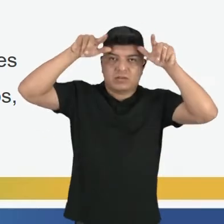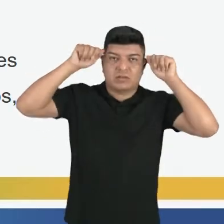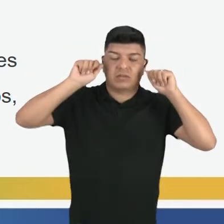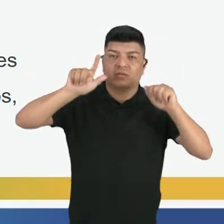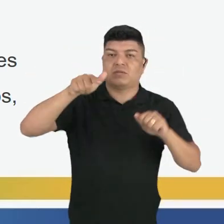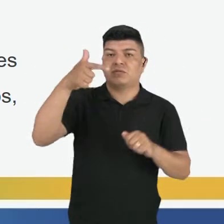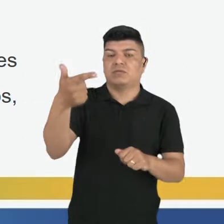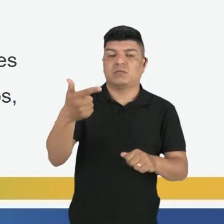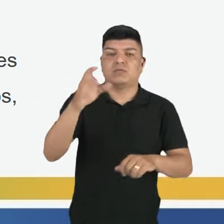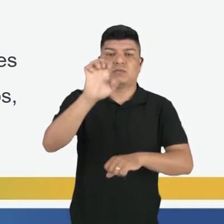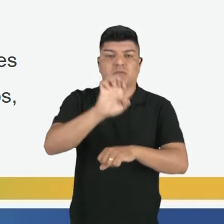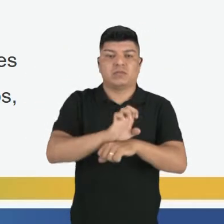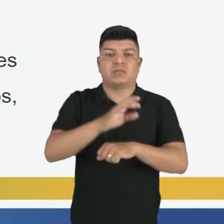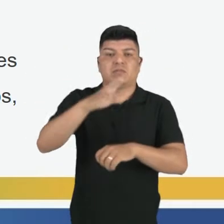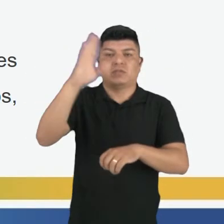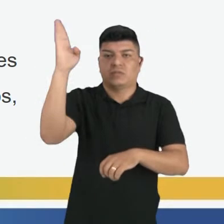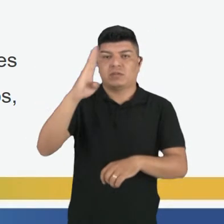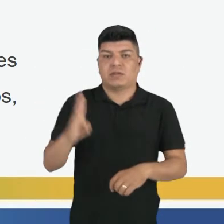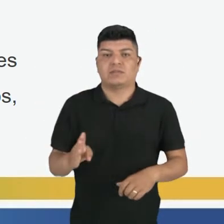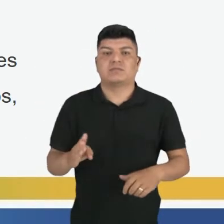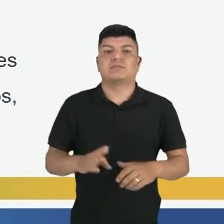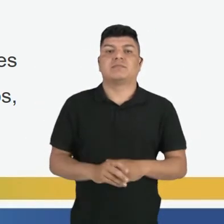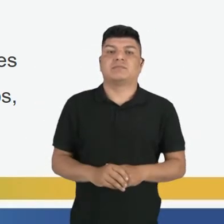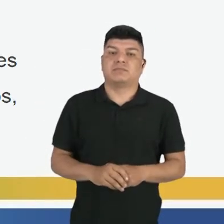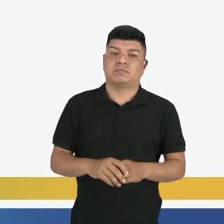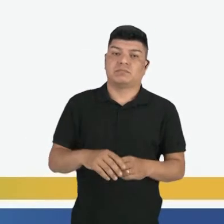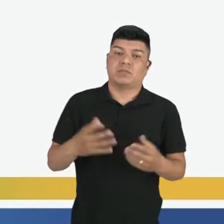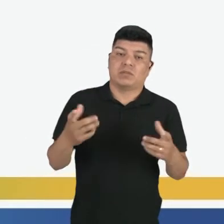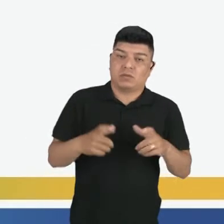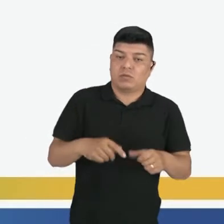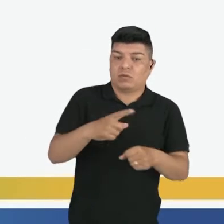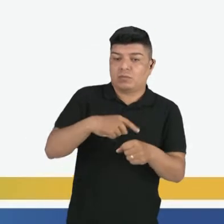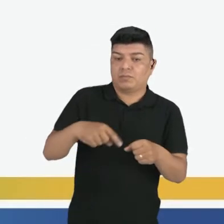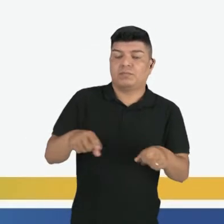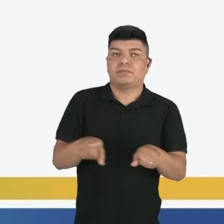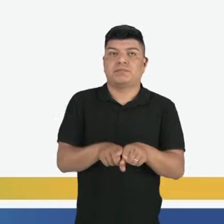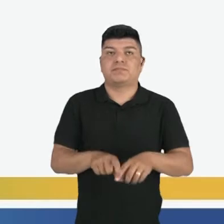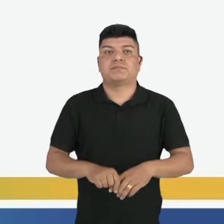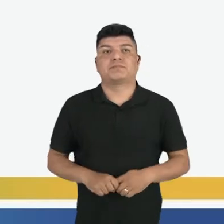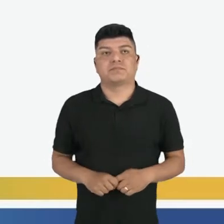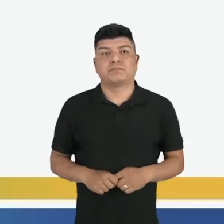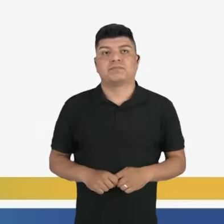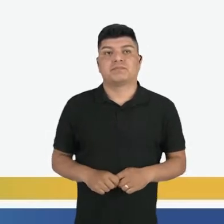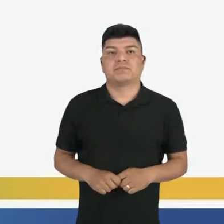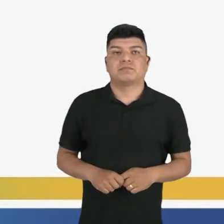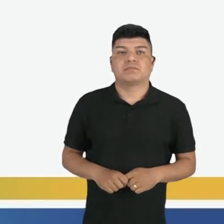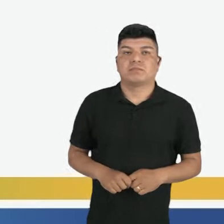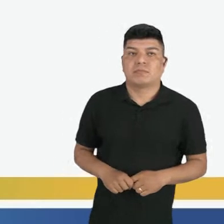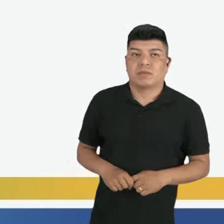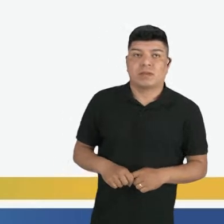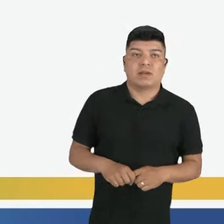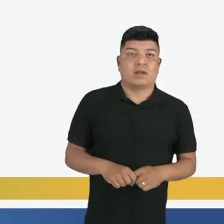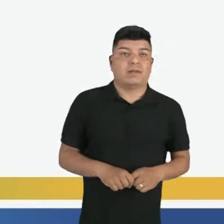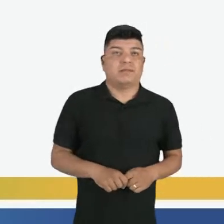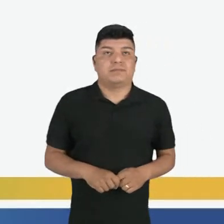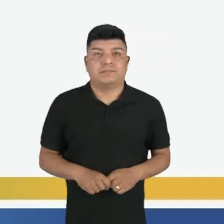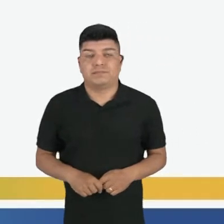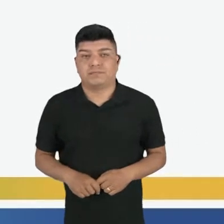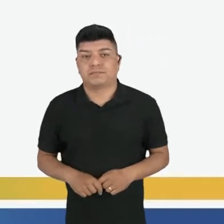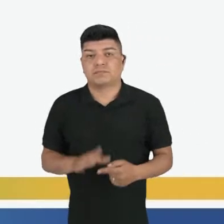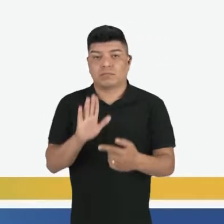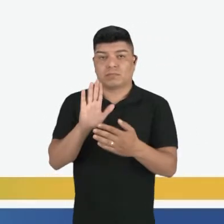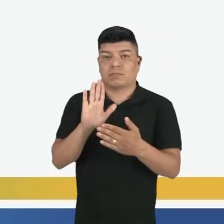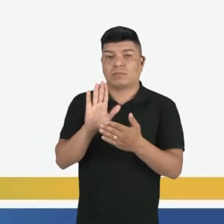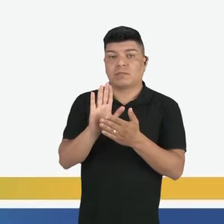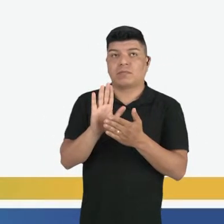qualquer outro estado do Brasil, ou região ou município. Nesse patrimônio material, um